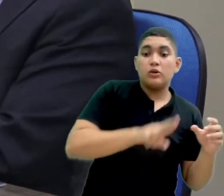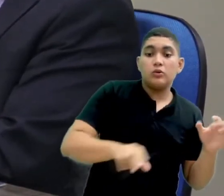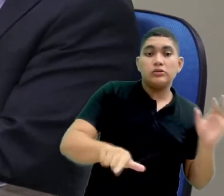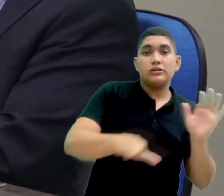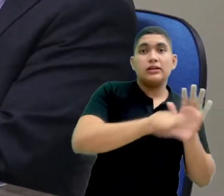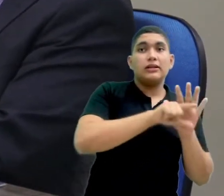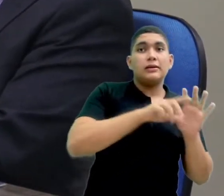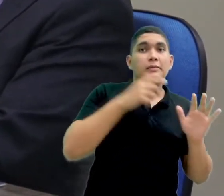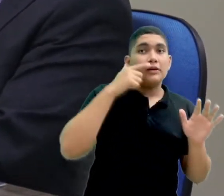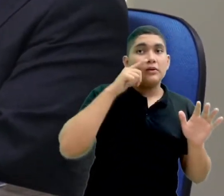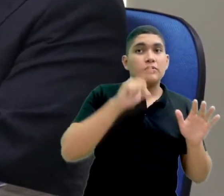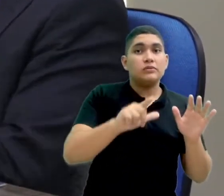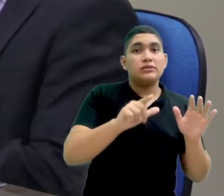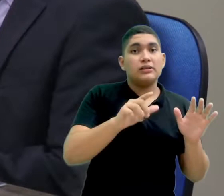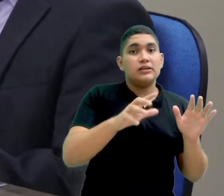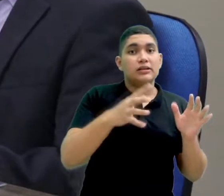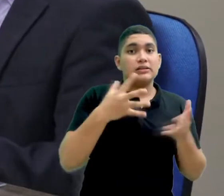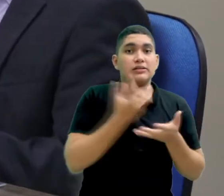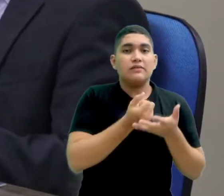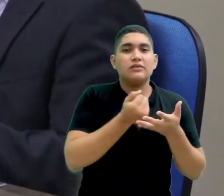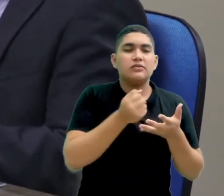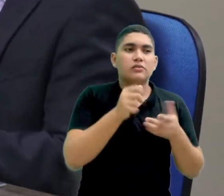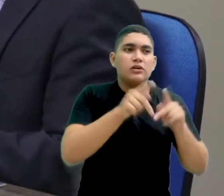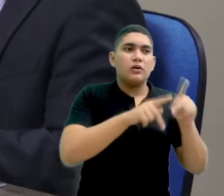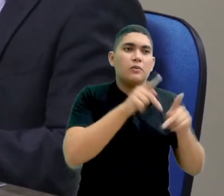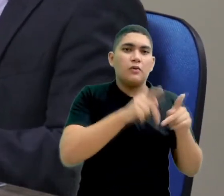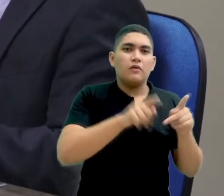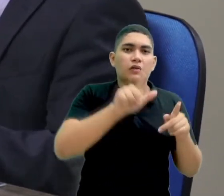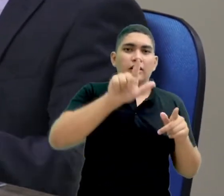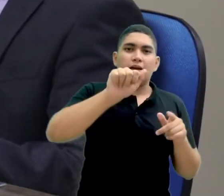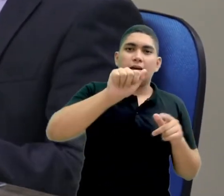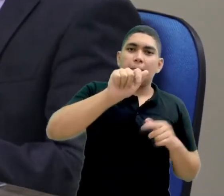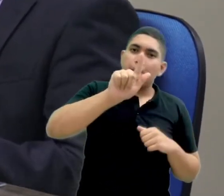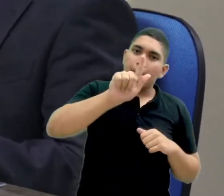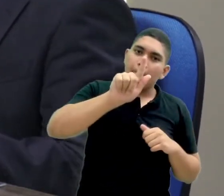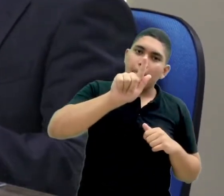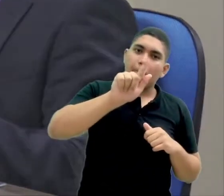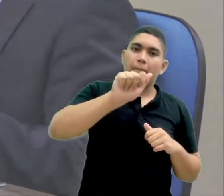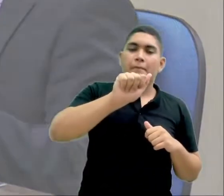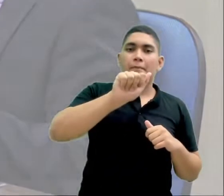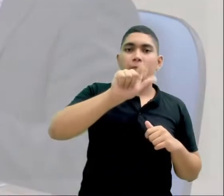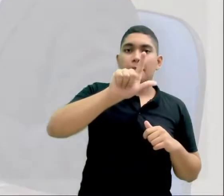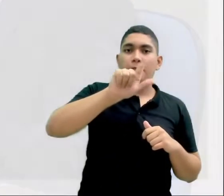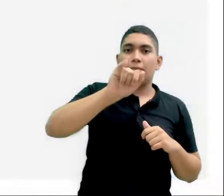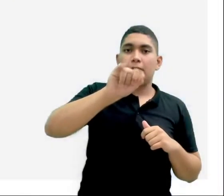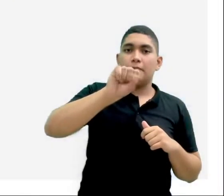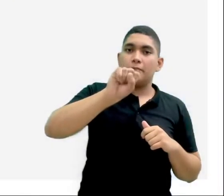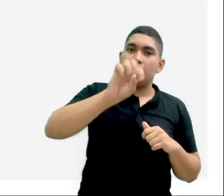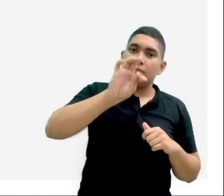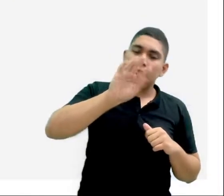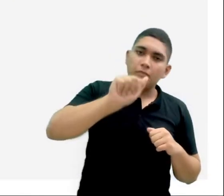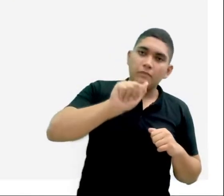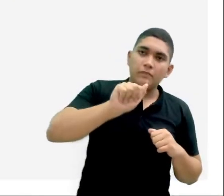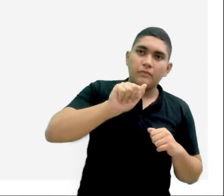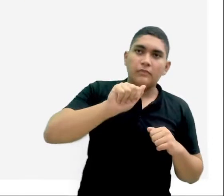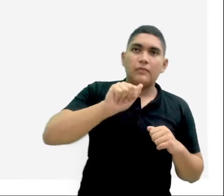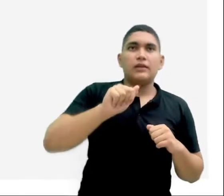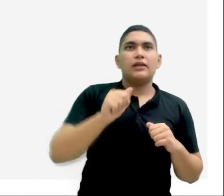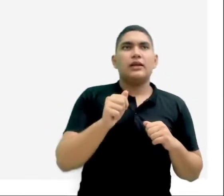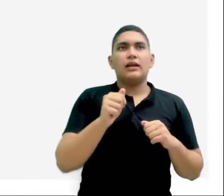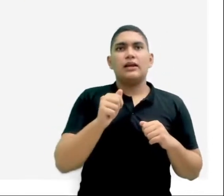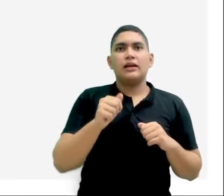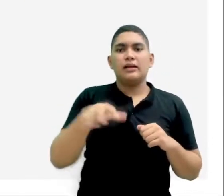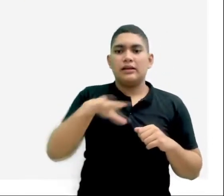que são os legalistas. O antinomista nós já entendemos, né? É aquele que nega a lei